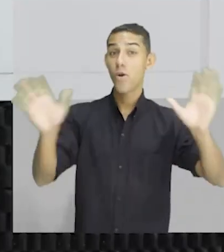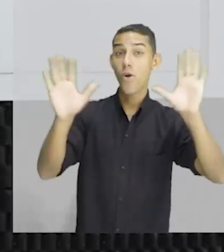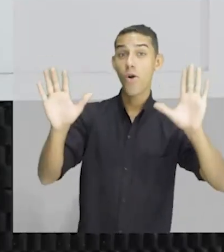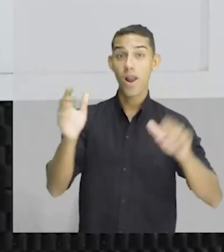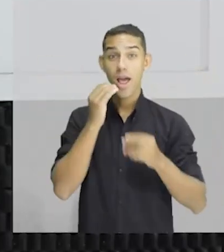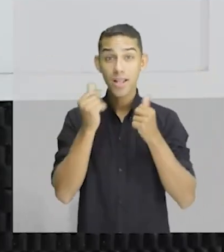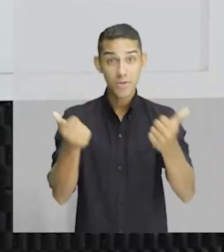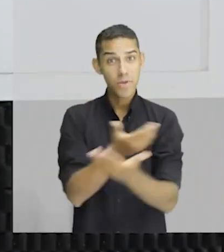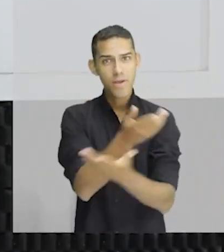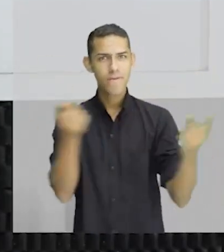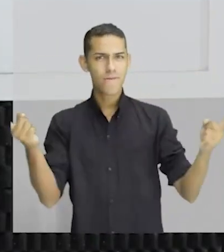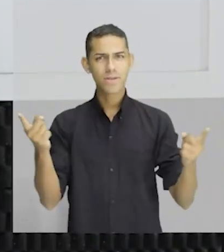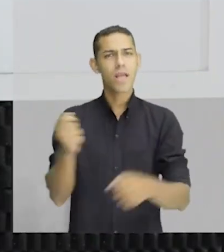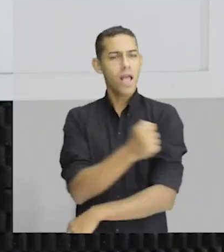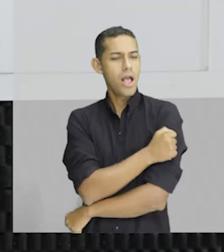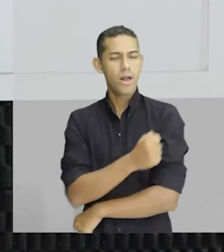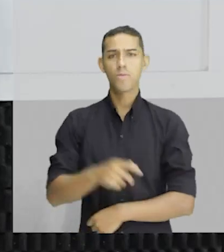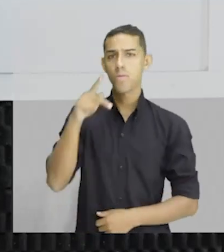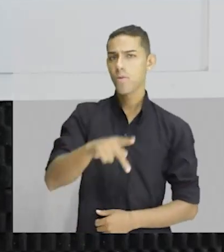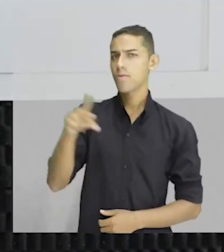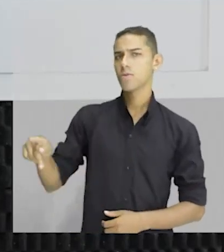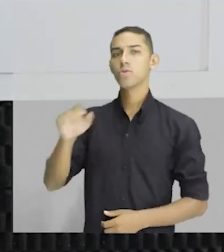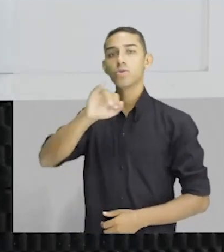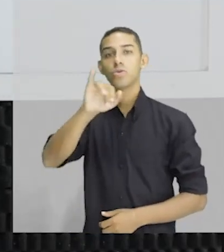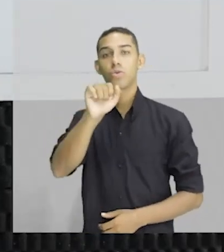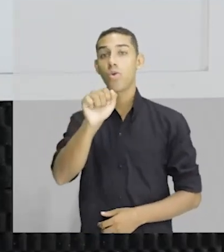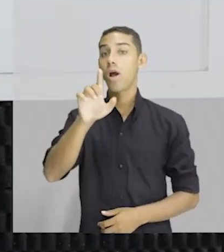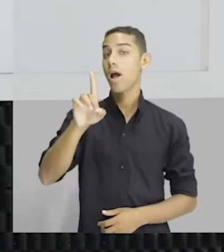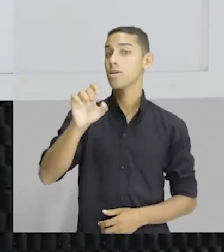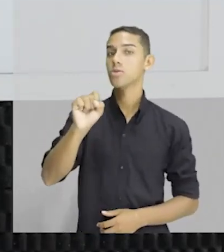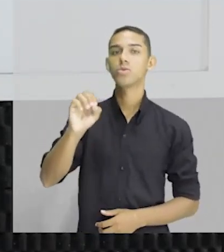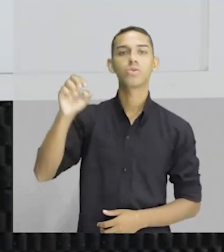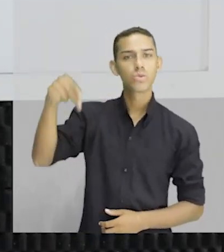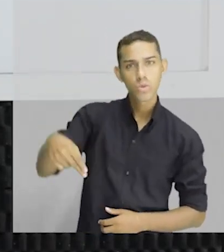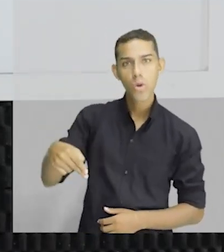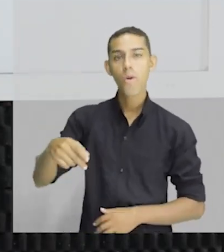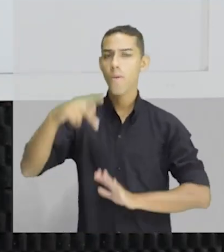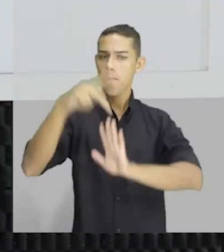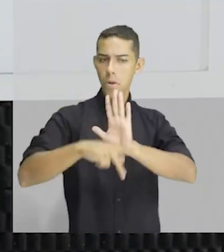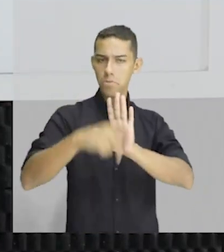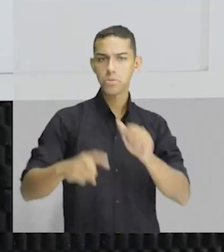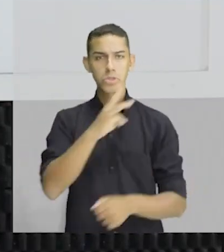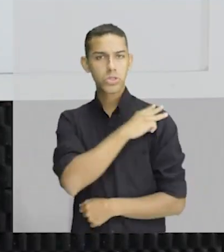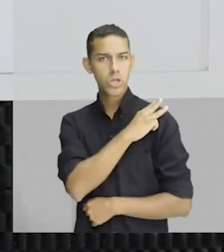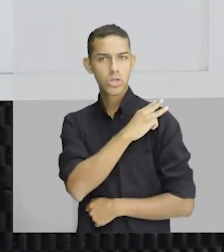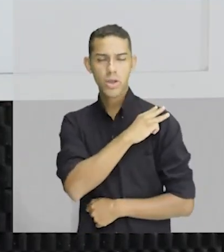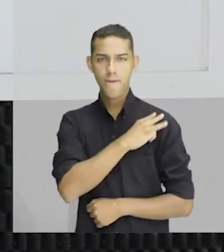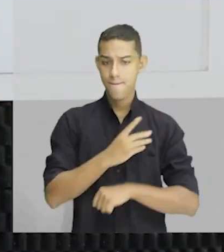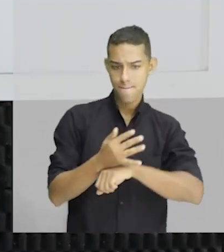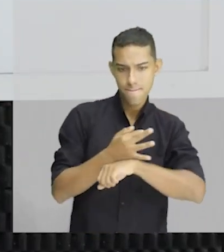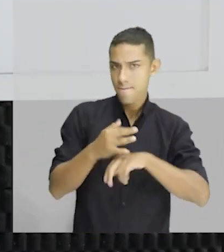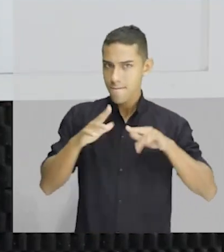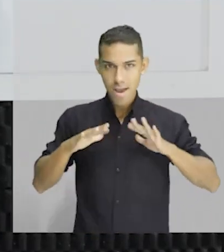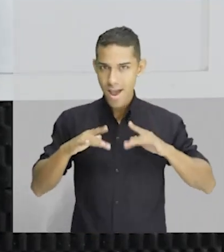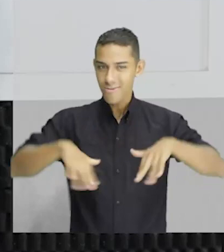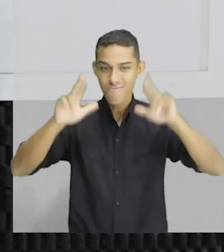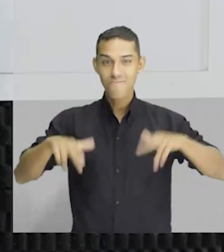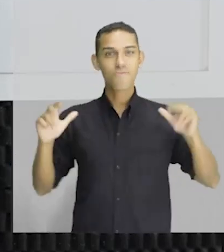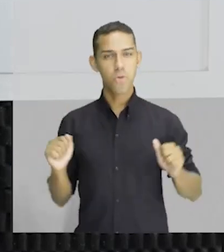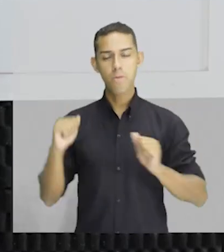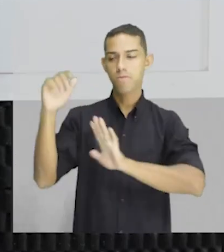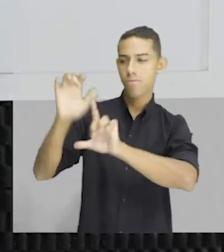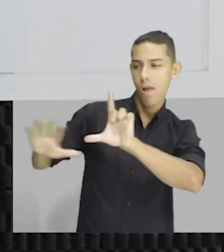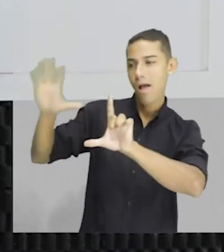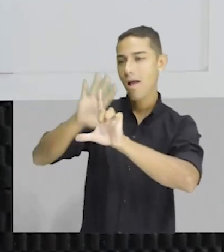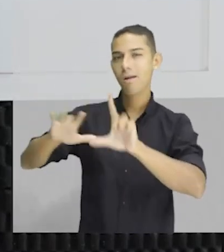Fala galera, com vocês de novo aqui o professor Joadson no projeto Terceirão Não Tira Férias, plataforma Gonçalves Dias. Em mais um vídeo